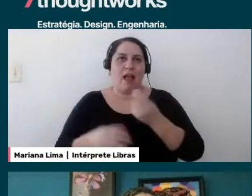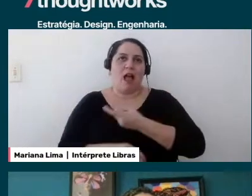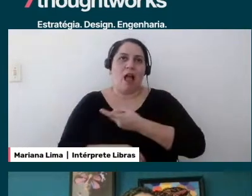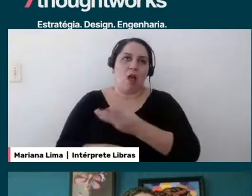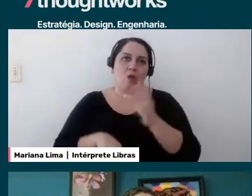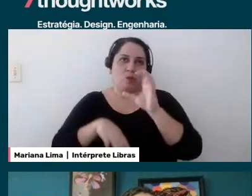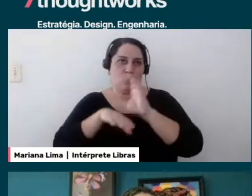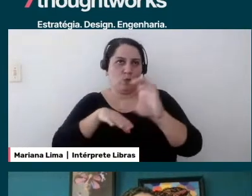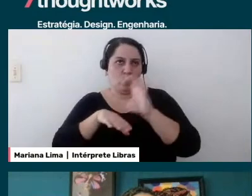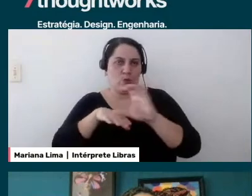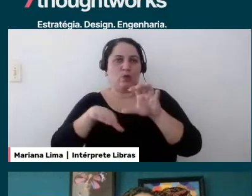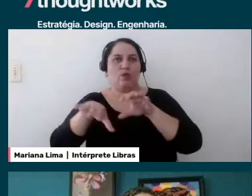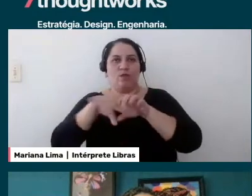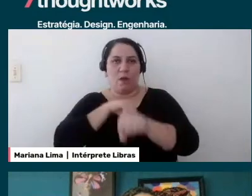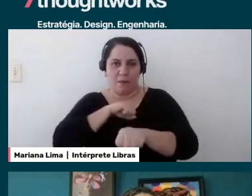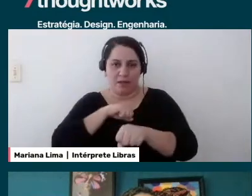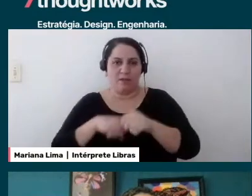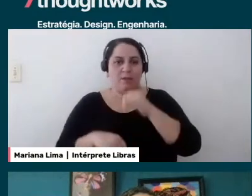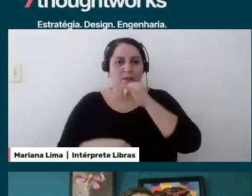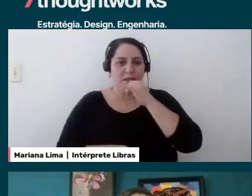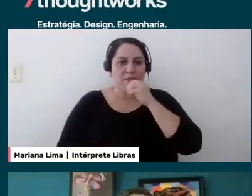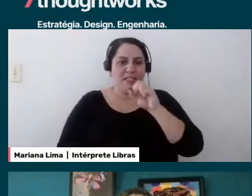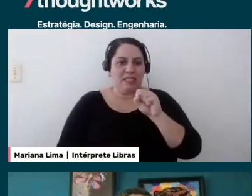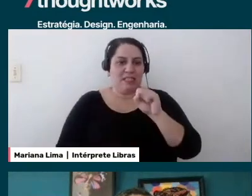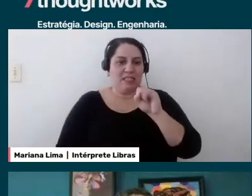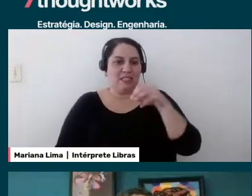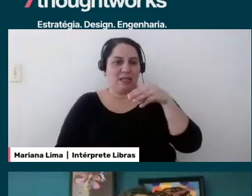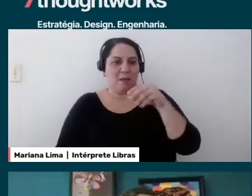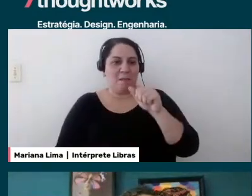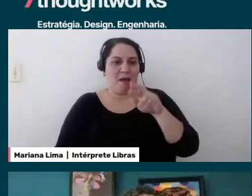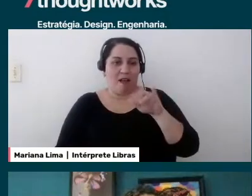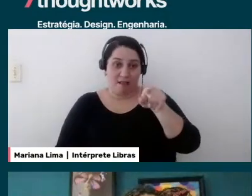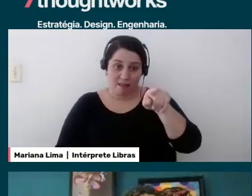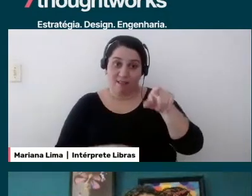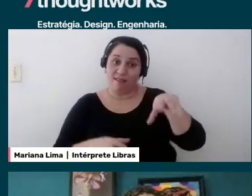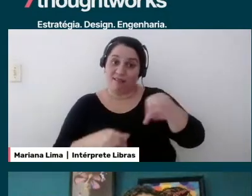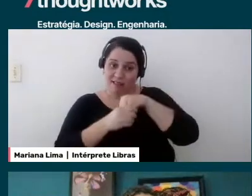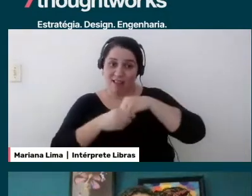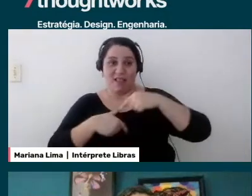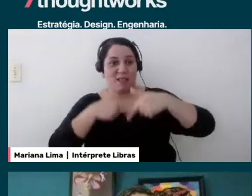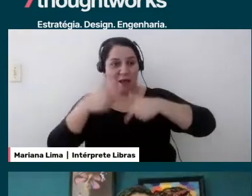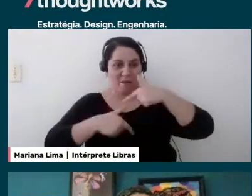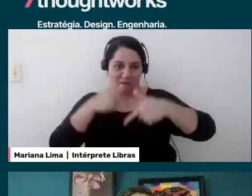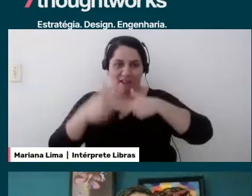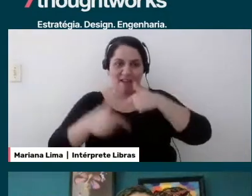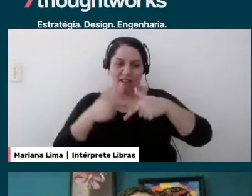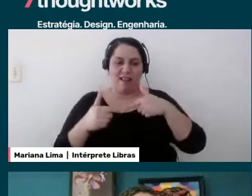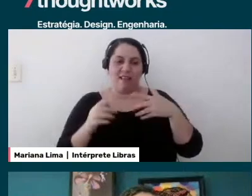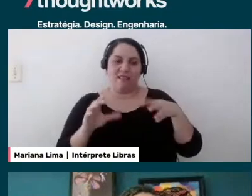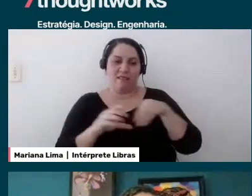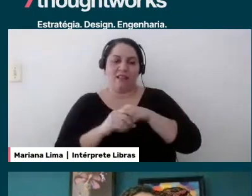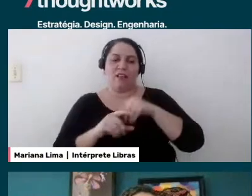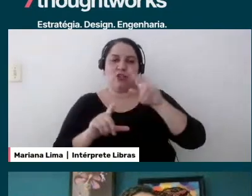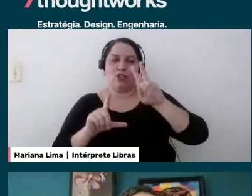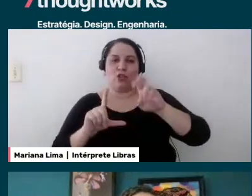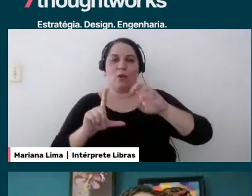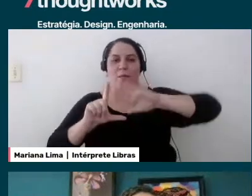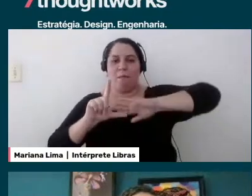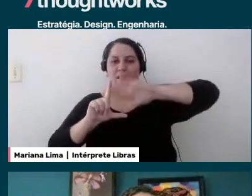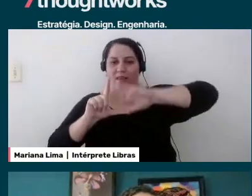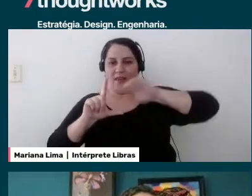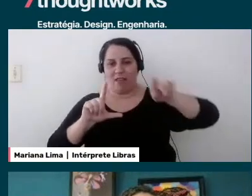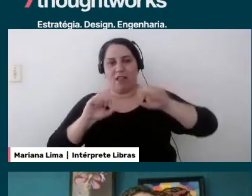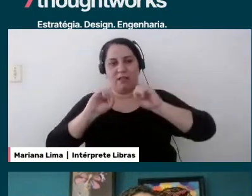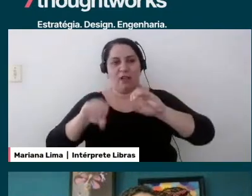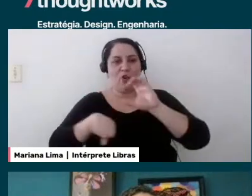quem não sabe nada, inclusive Simara, a nossa MC, é uma das instrutoras do nosso curso voltado para back-end, e um outro braço de eventos, de